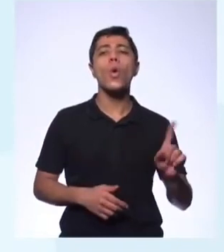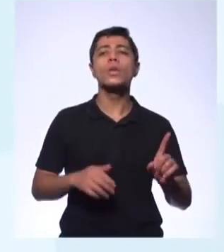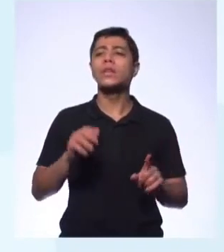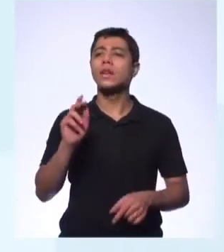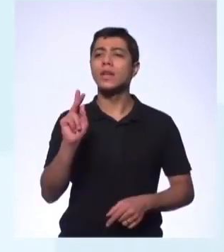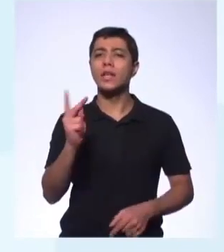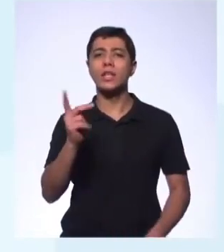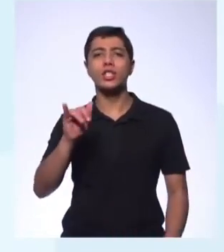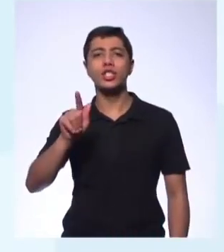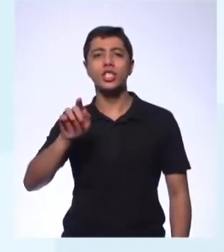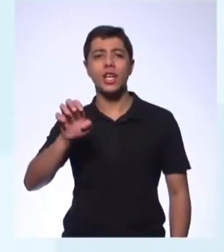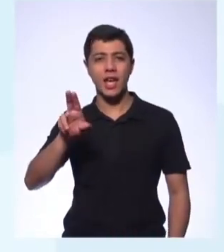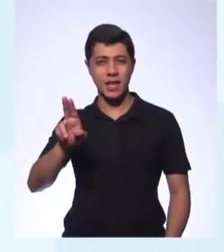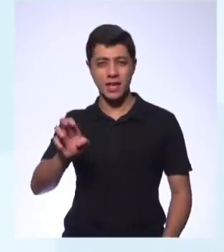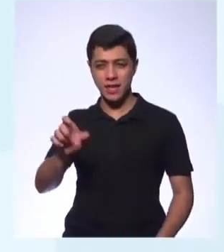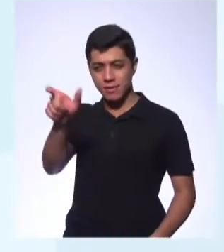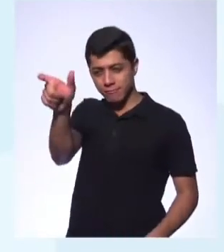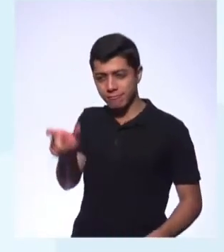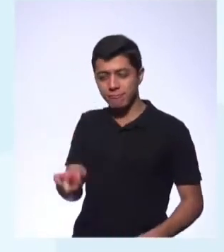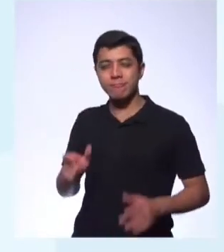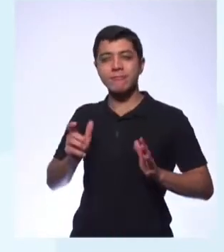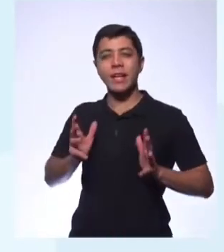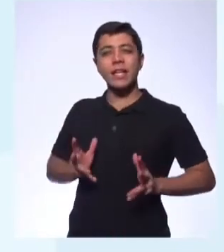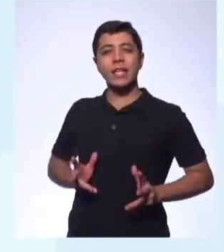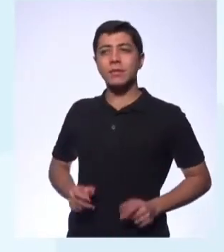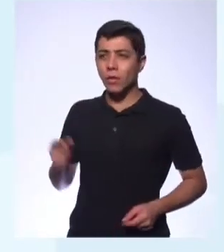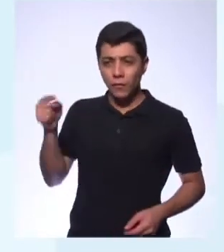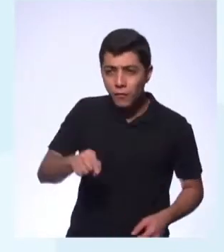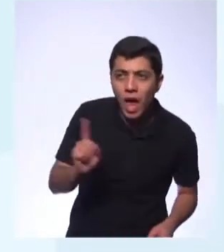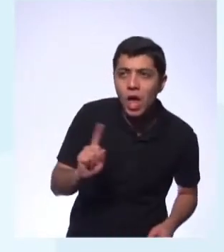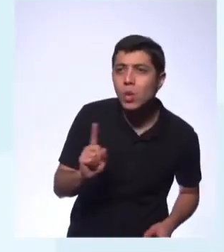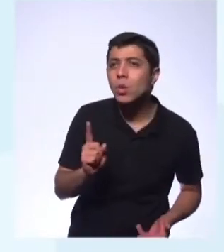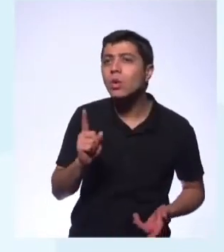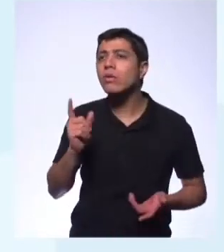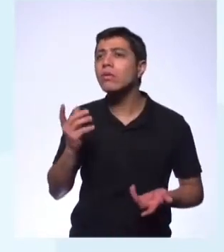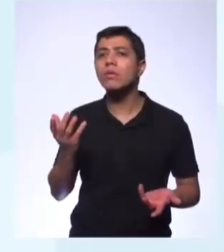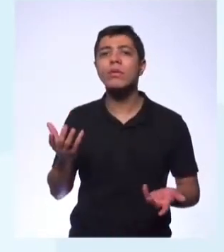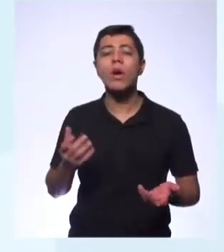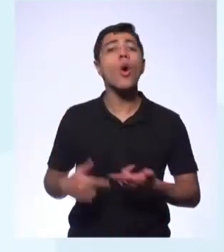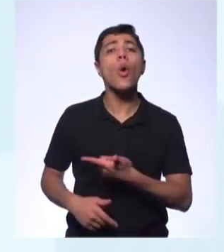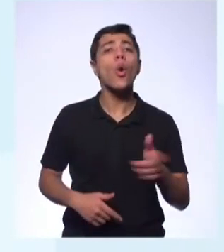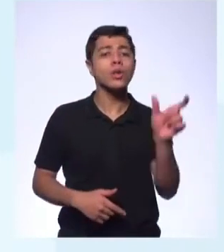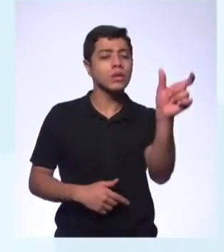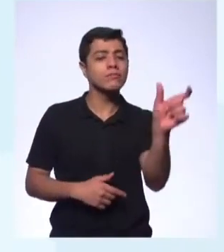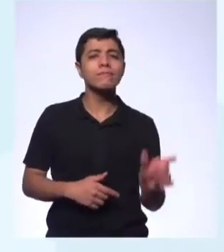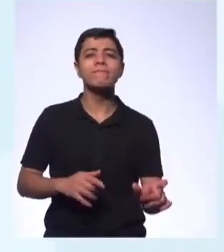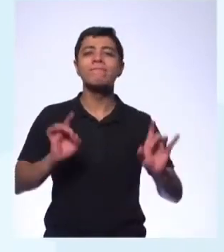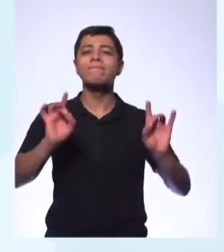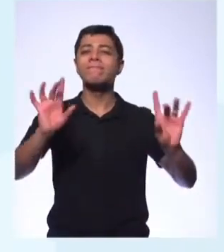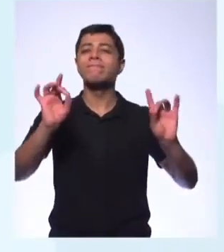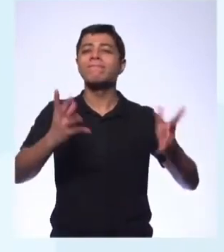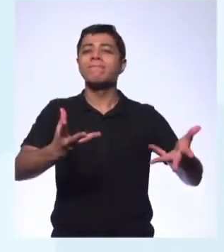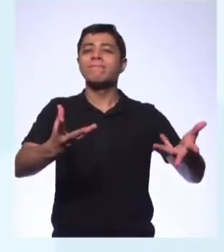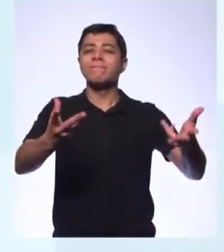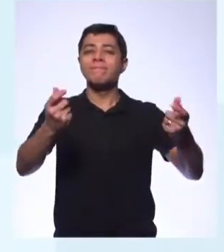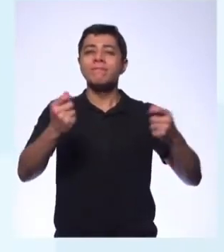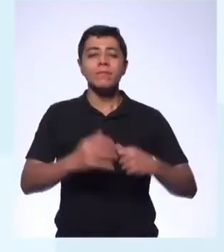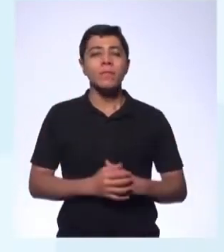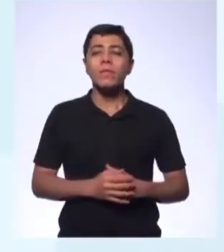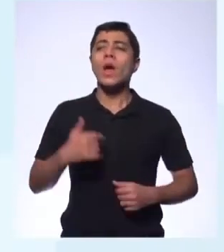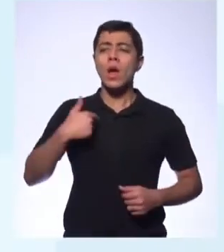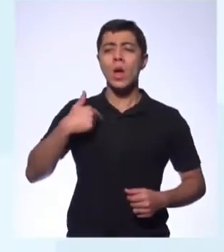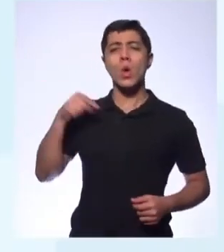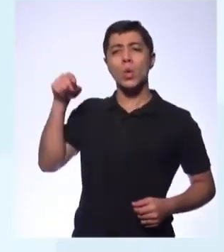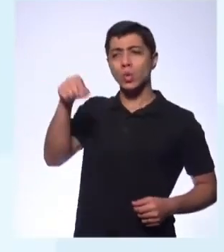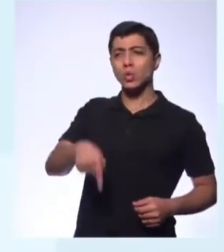algum parecer? A ilustríssima. Cá estou. Eu amo o povo, senhores, e